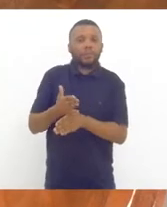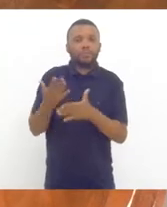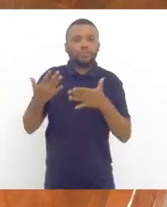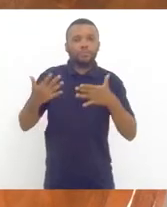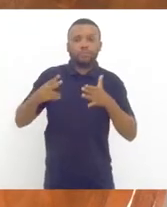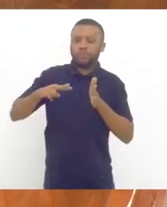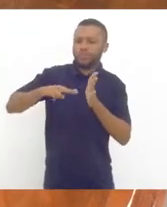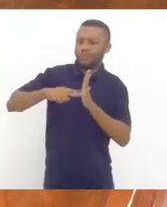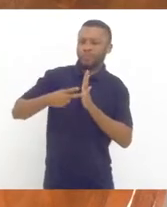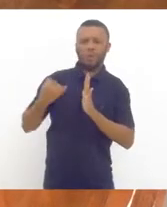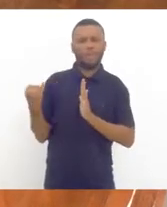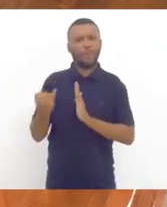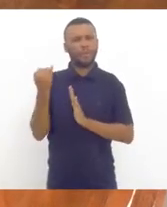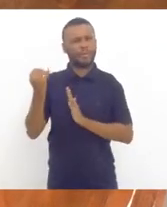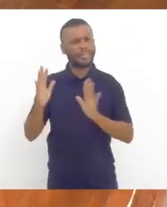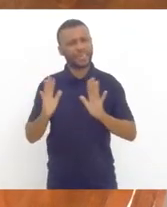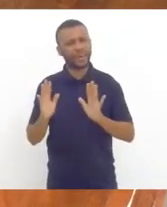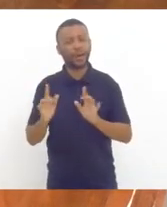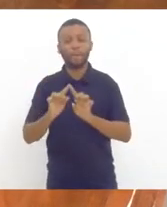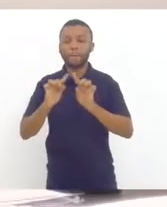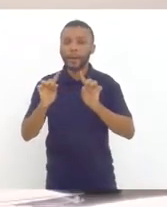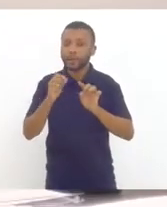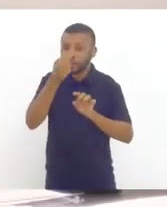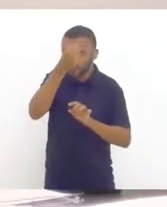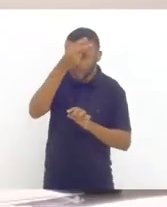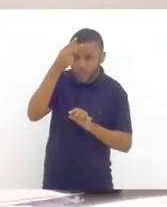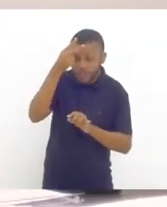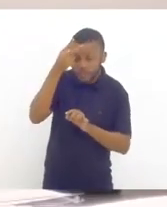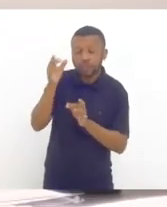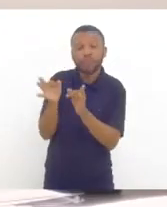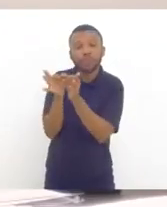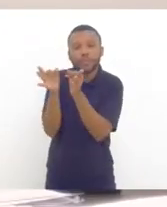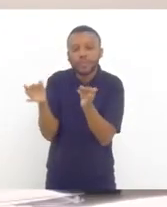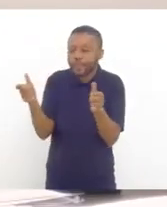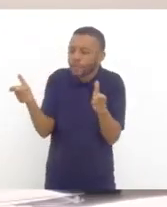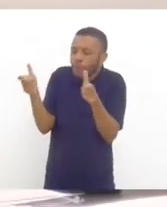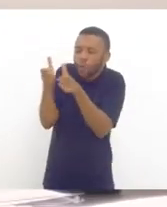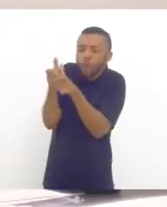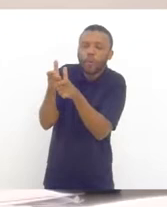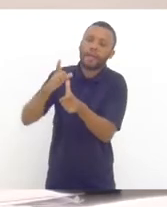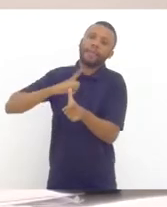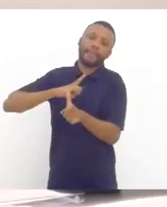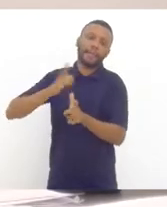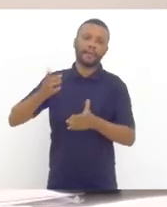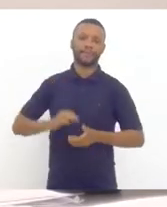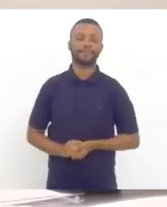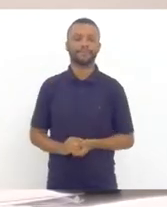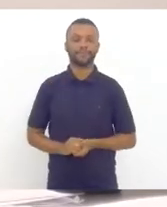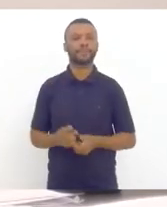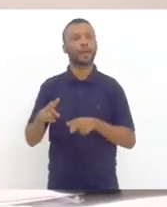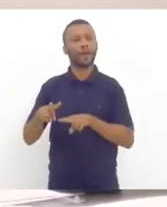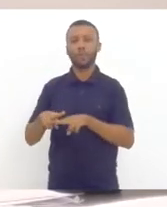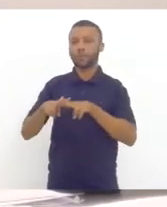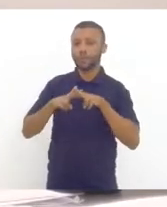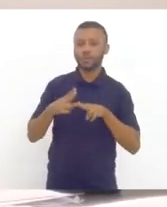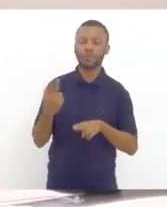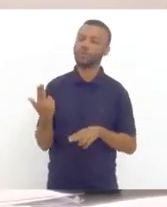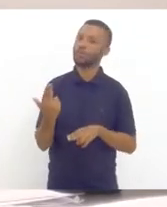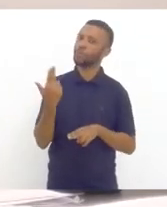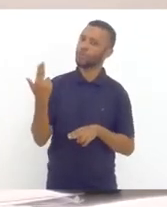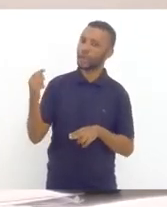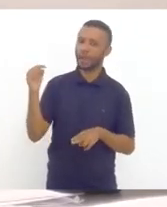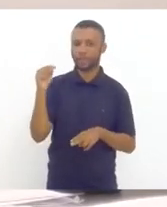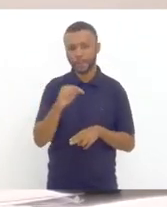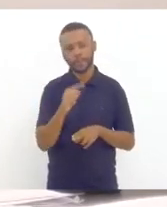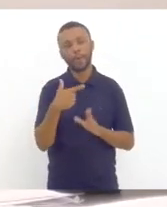significativo, mas para um município pequeno tem. Por isso que não pode ser